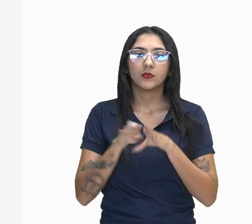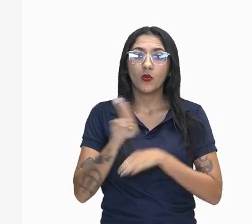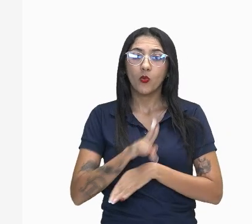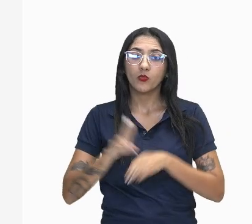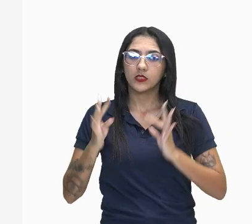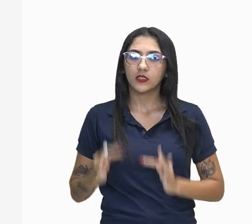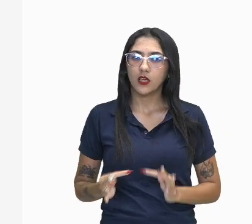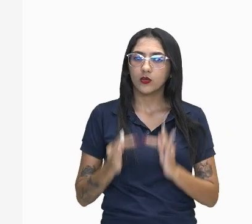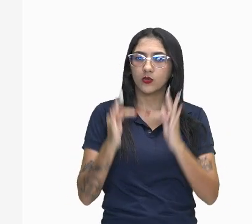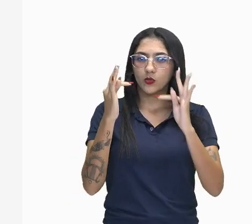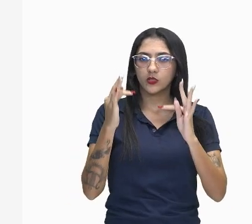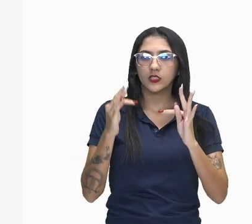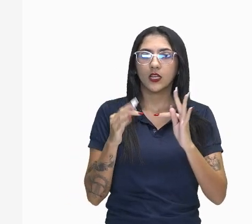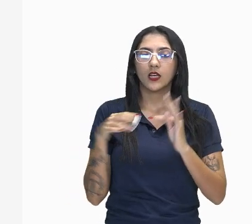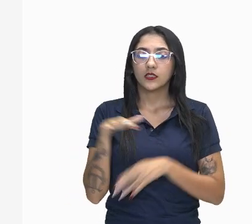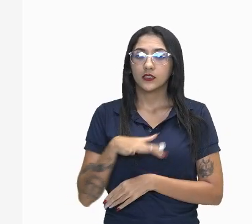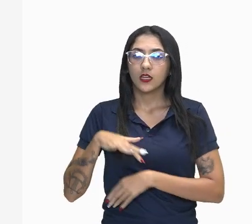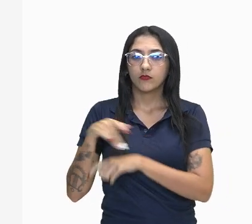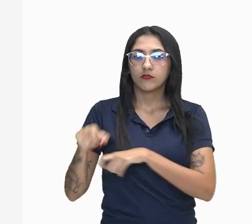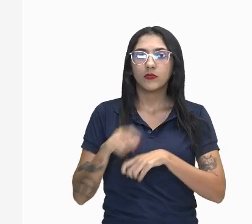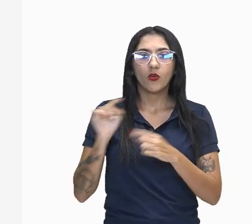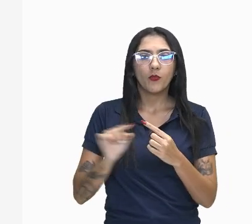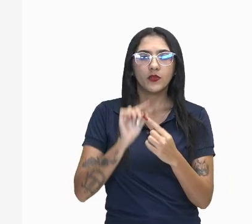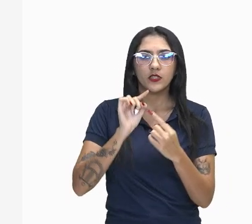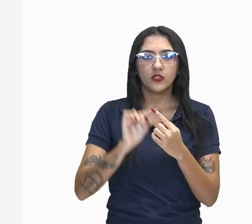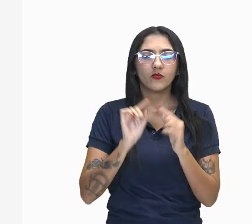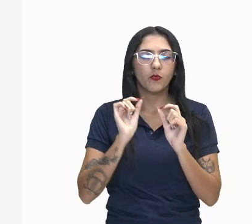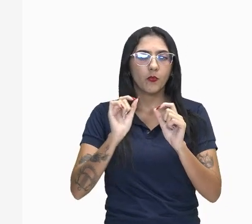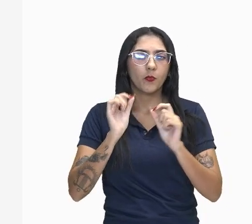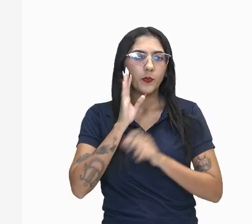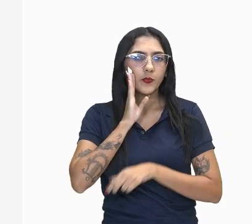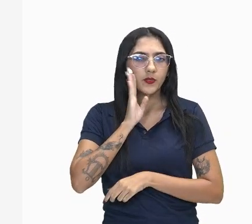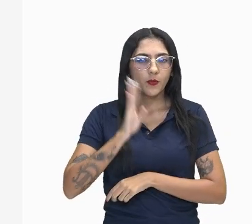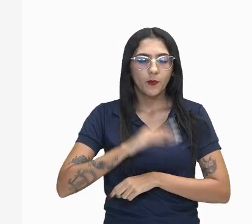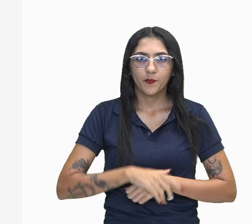da agricultura com o objetivo de quê? De